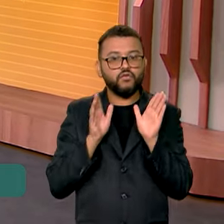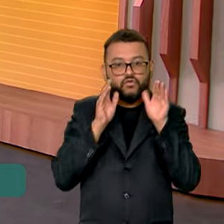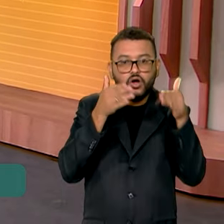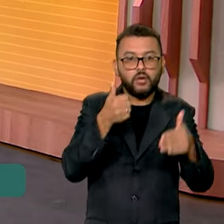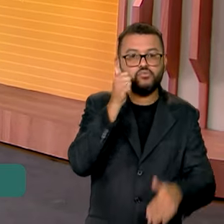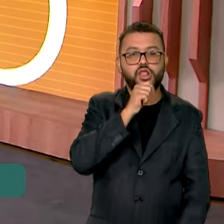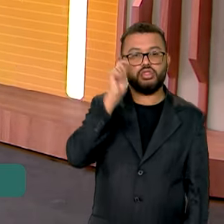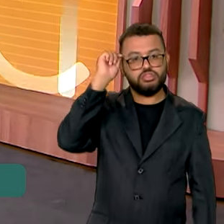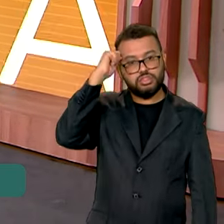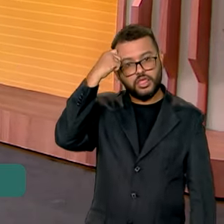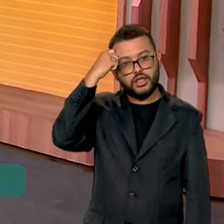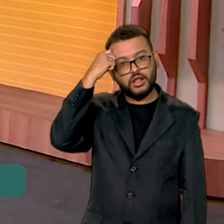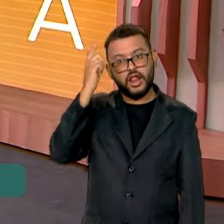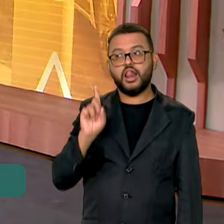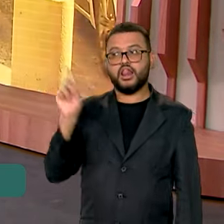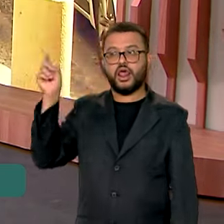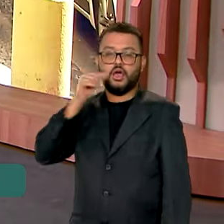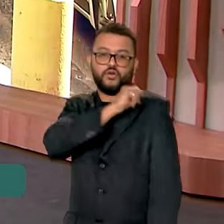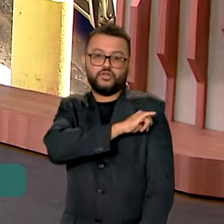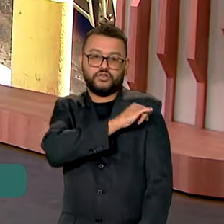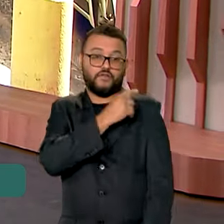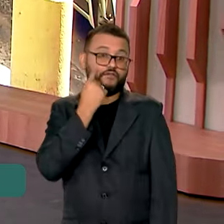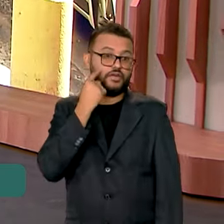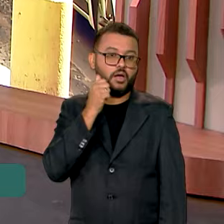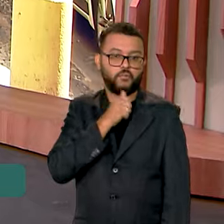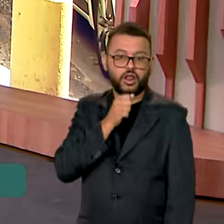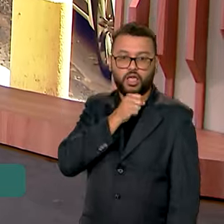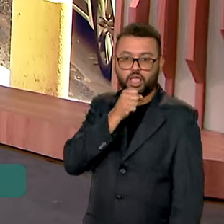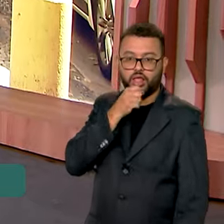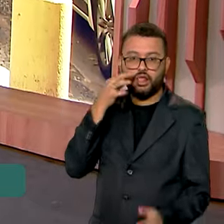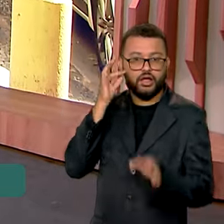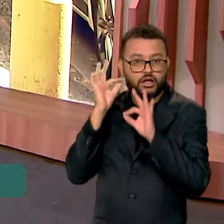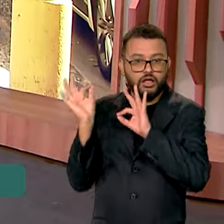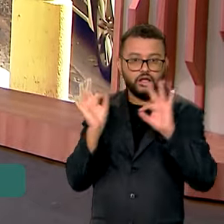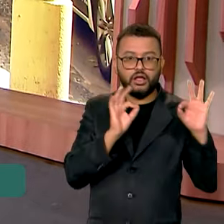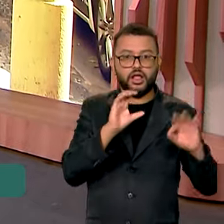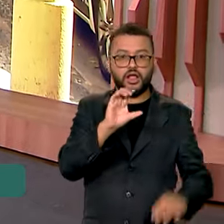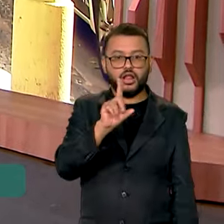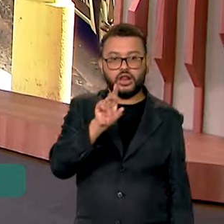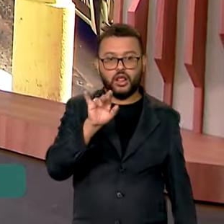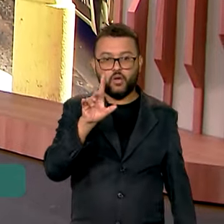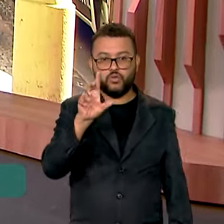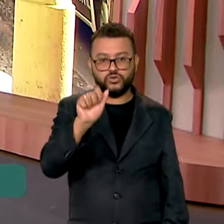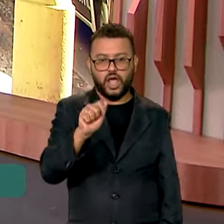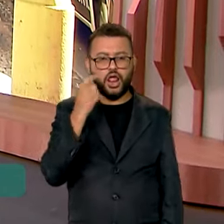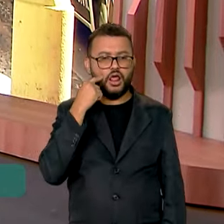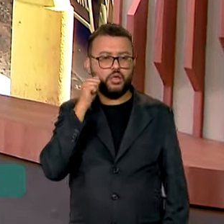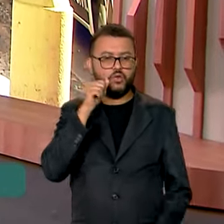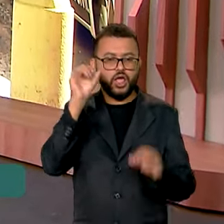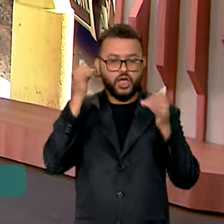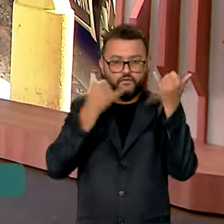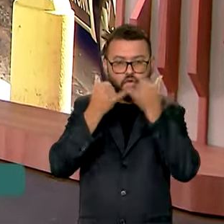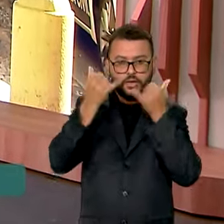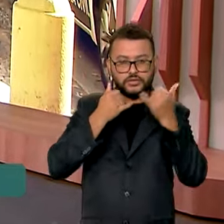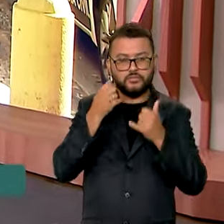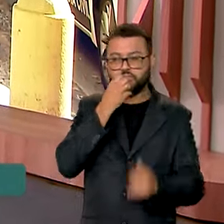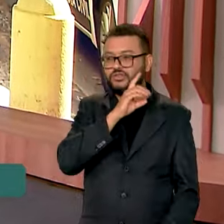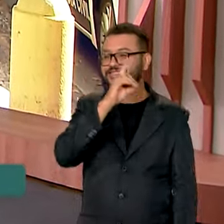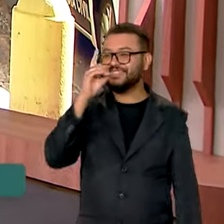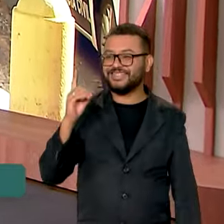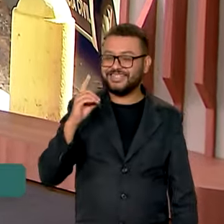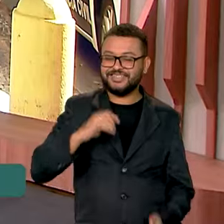mulheres negras. De lá do Rio de Janeiro, então, nós vamos falar ao vivo com a repórter Cláudia Boyunga, que tem as informações. Bom dia,